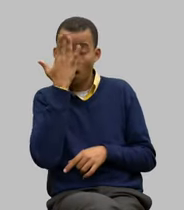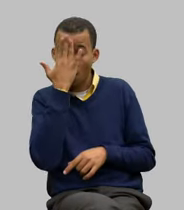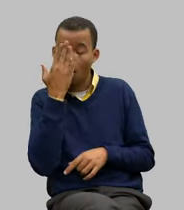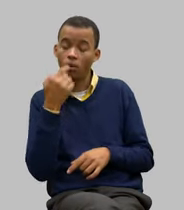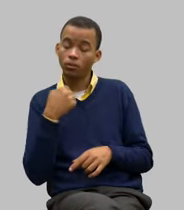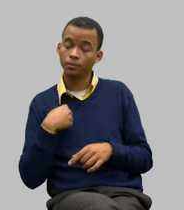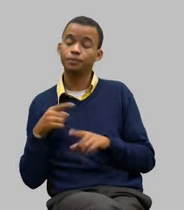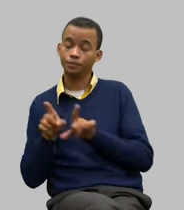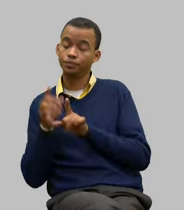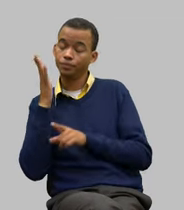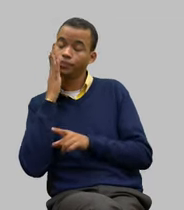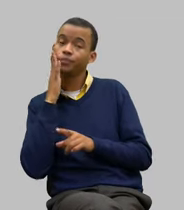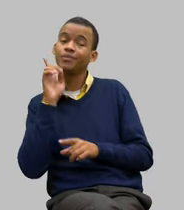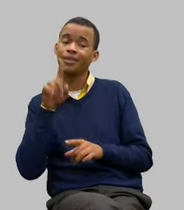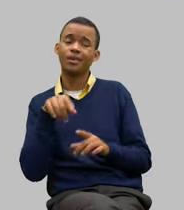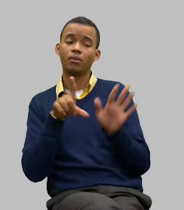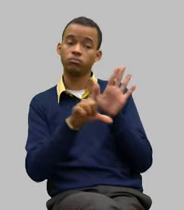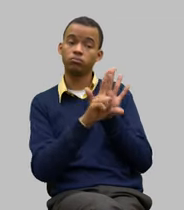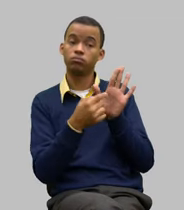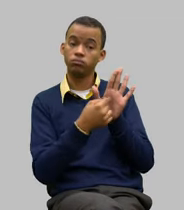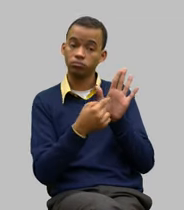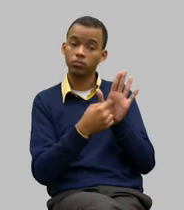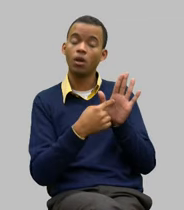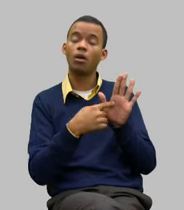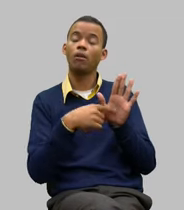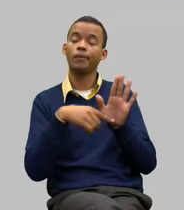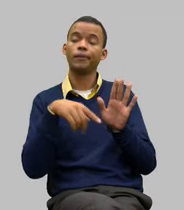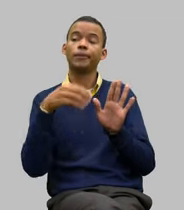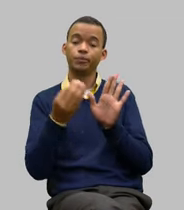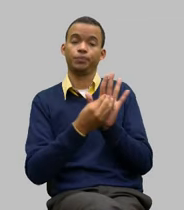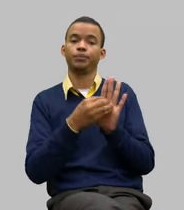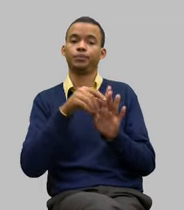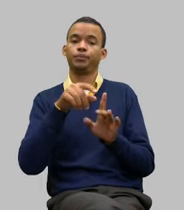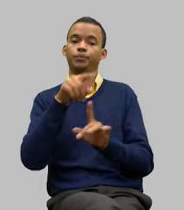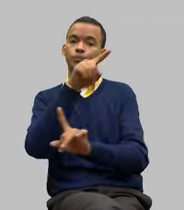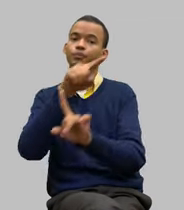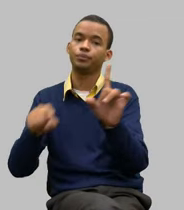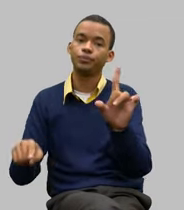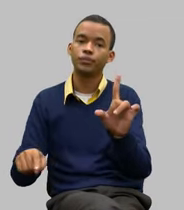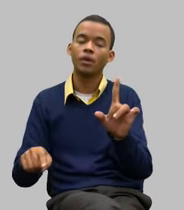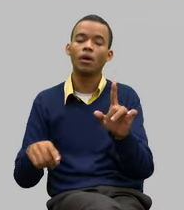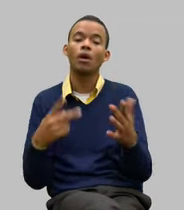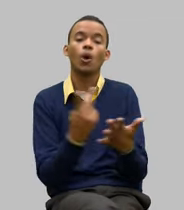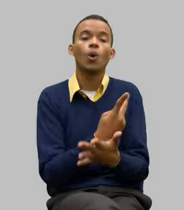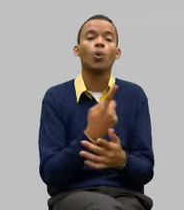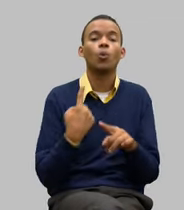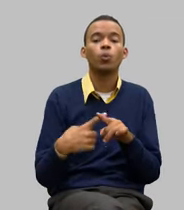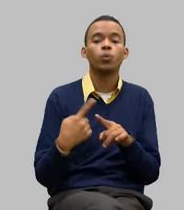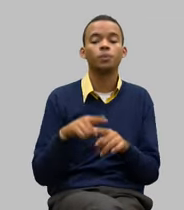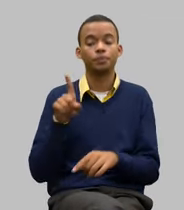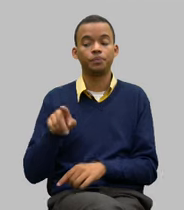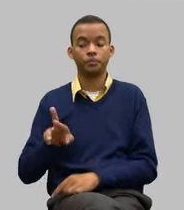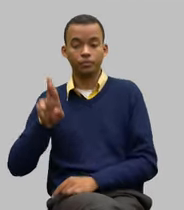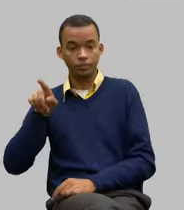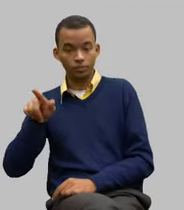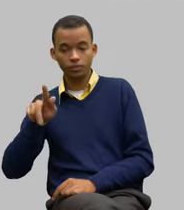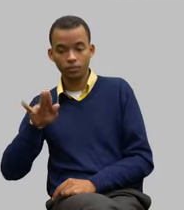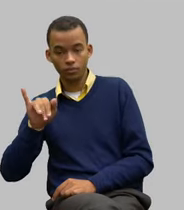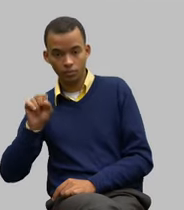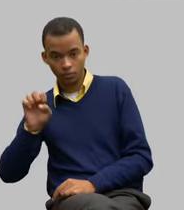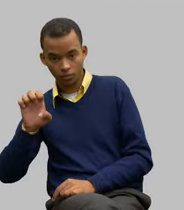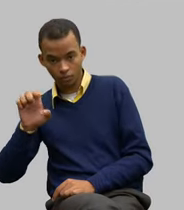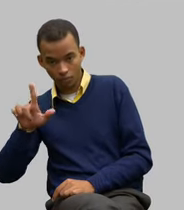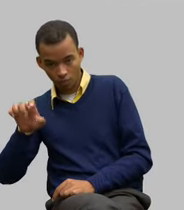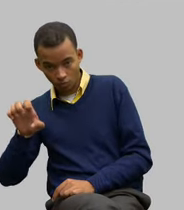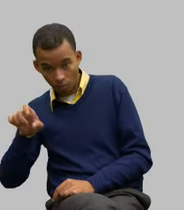pode ser feito então se não pode Onde tá o erro quem tá deixando isso acontecer é a Gisele é alguém subordinado a